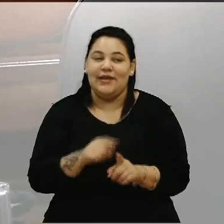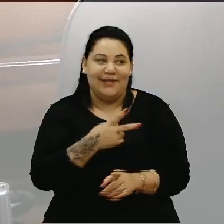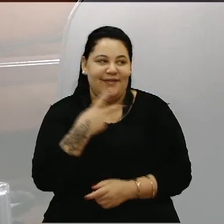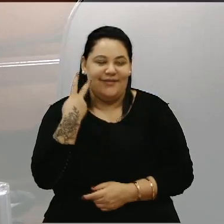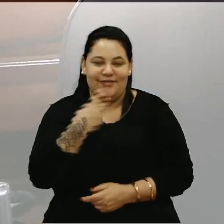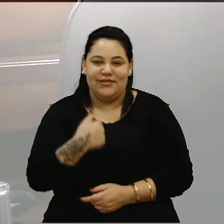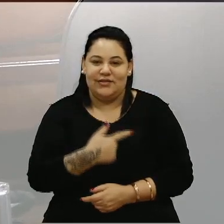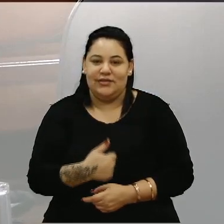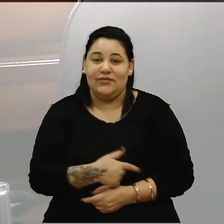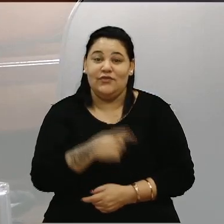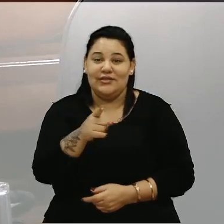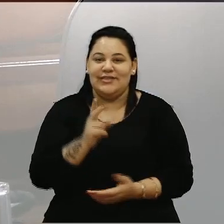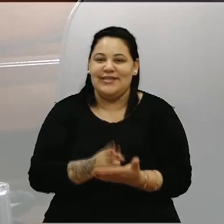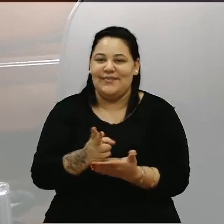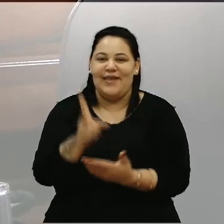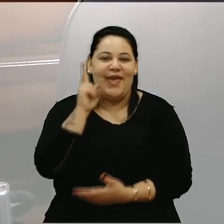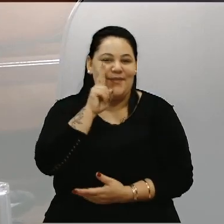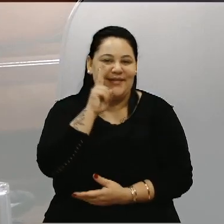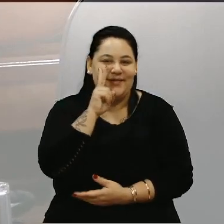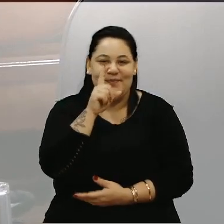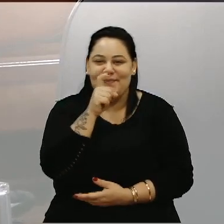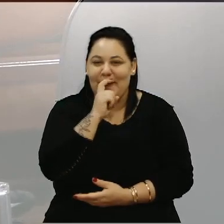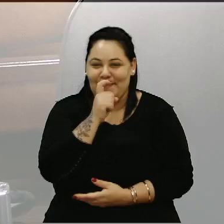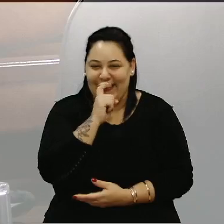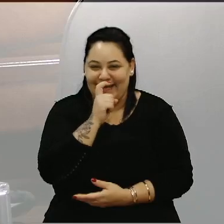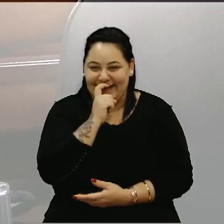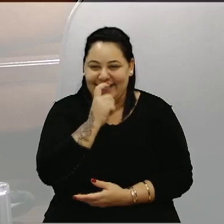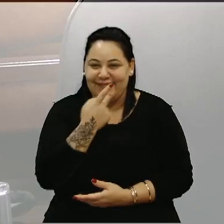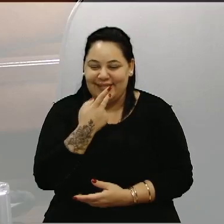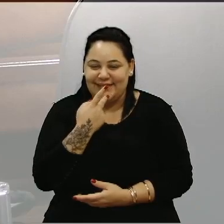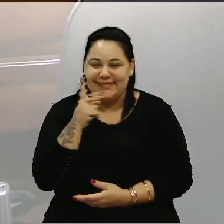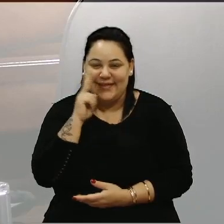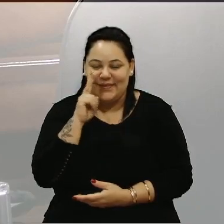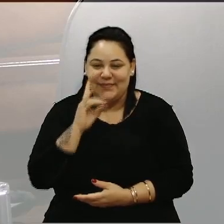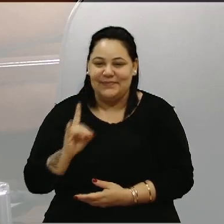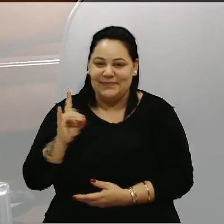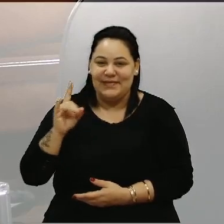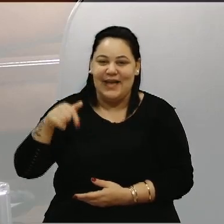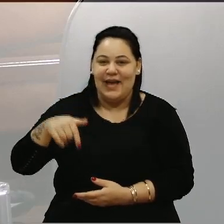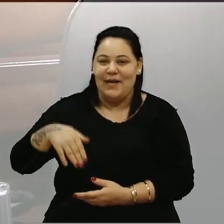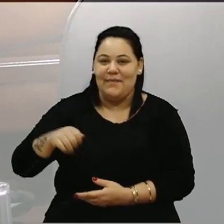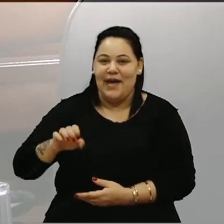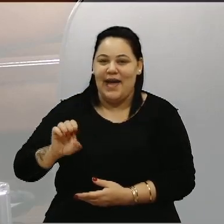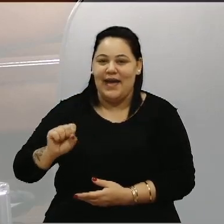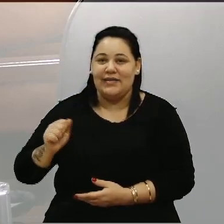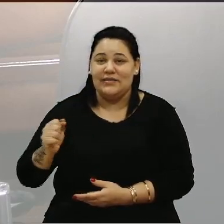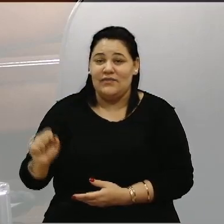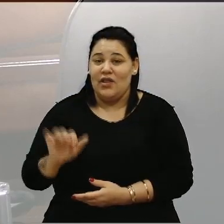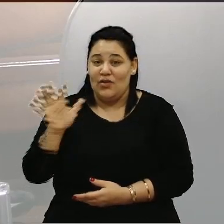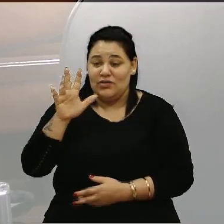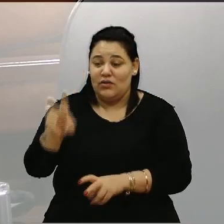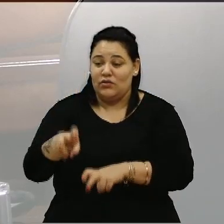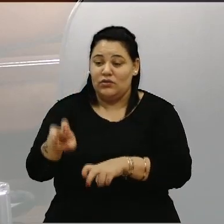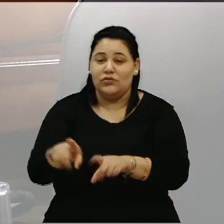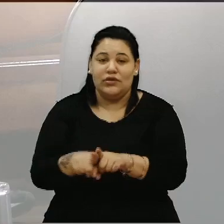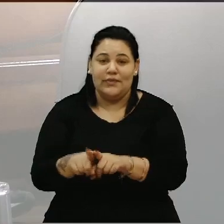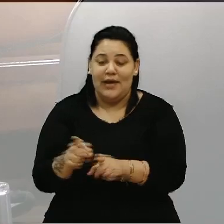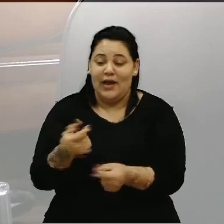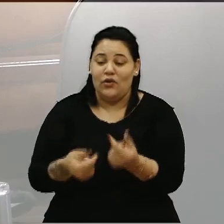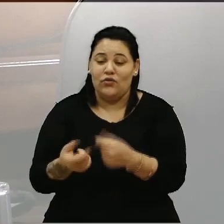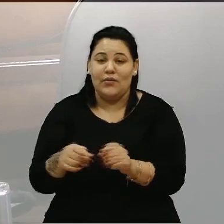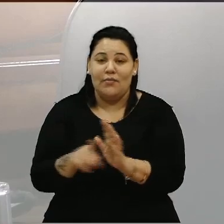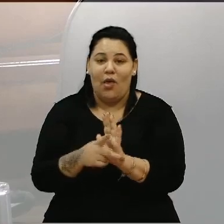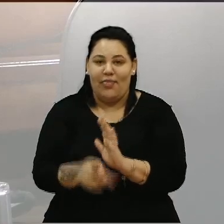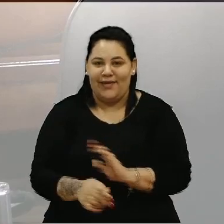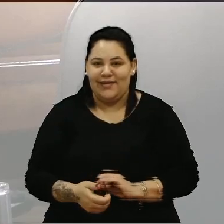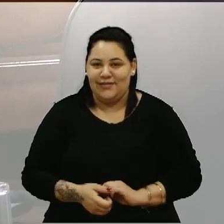que recorda sempre seu pai, quando o senhor fala sobre a questão da Maesa, é poder valorizar os agricultores, nossos agricultores, a economia local,